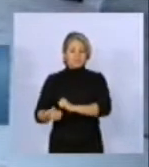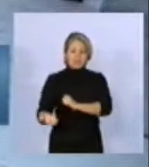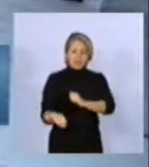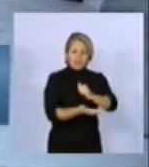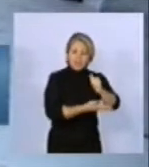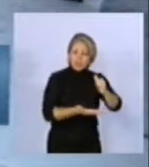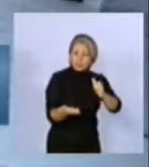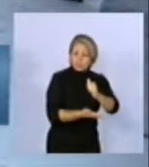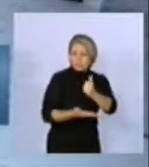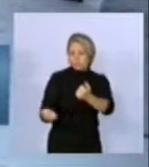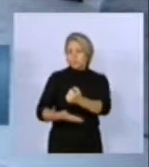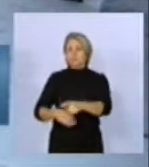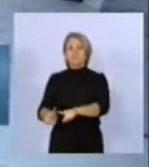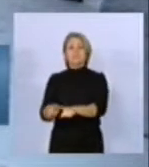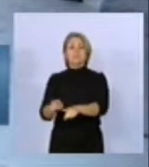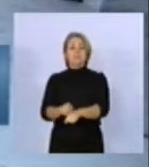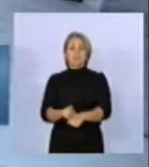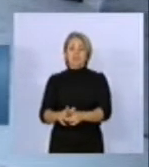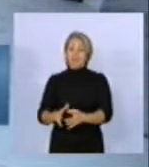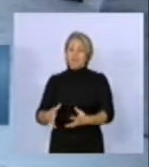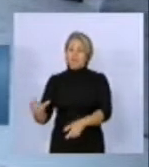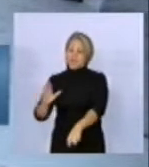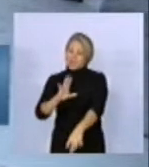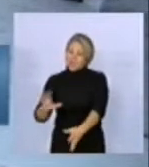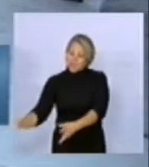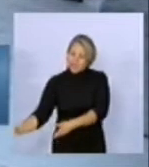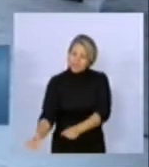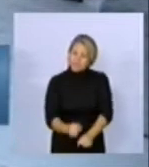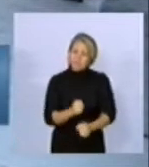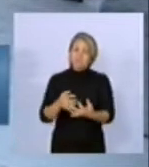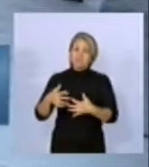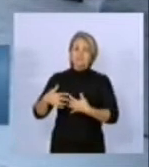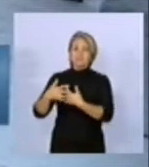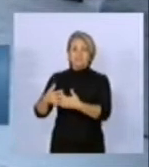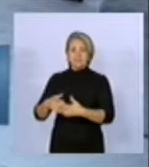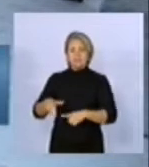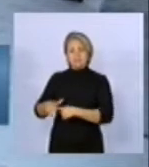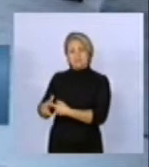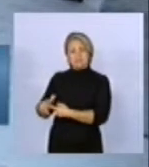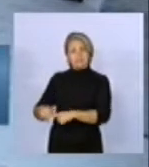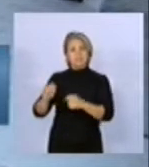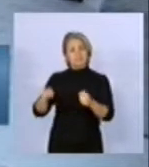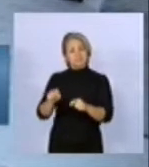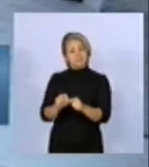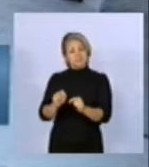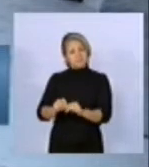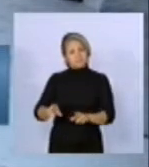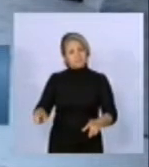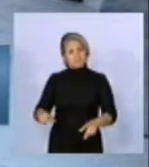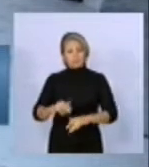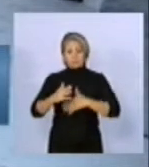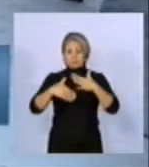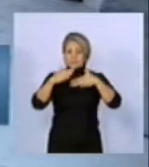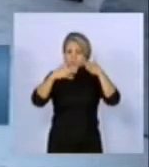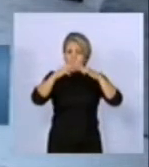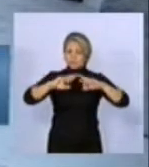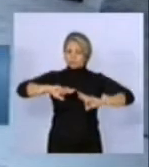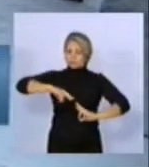colheita mecânica também teria de ser feito e o desenvolvimento genético